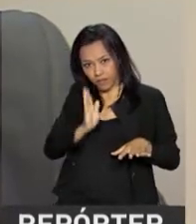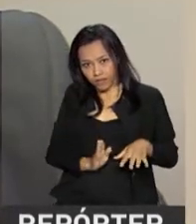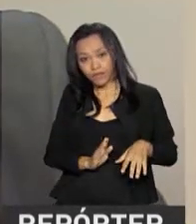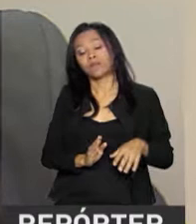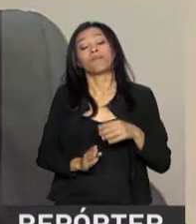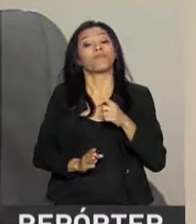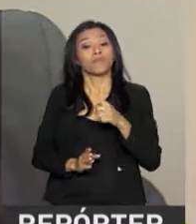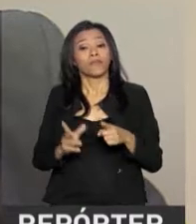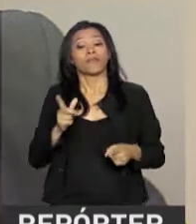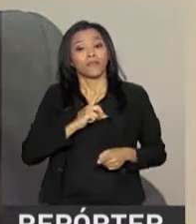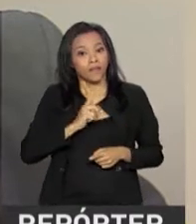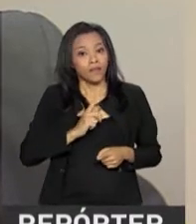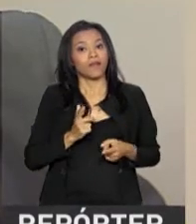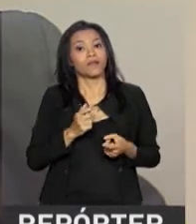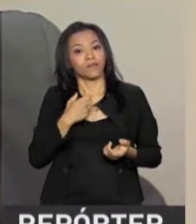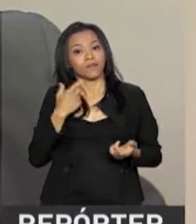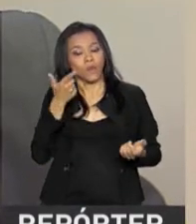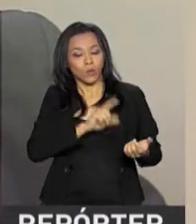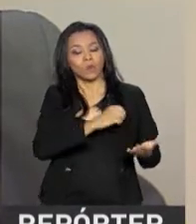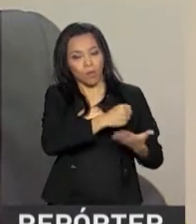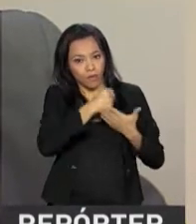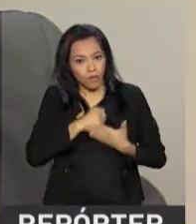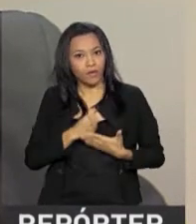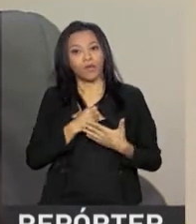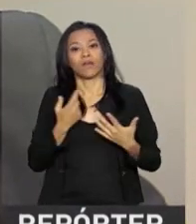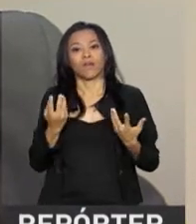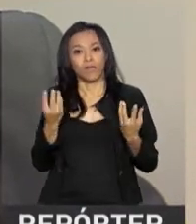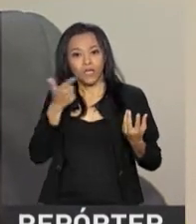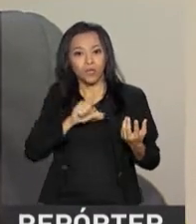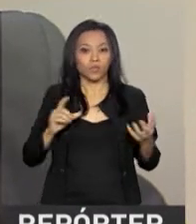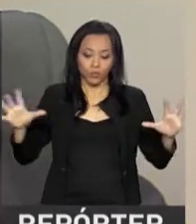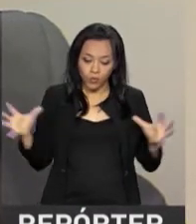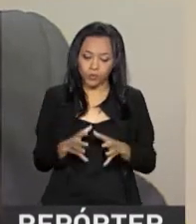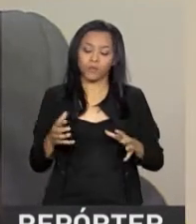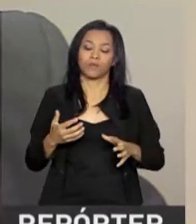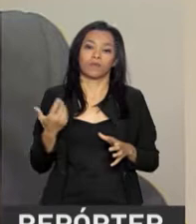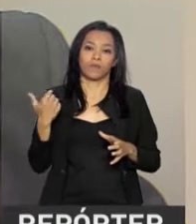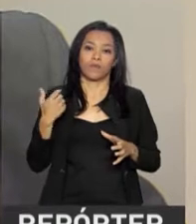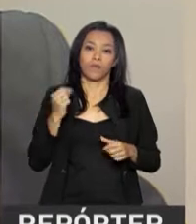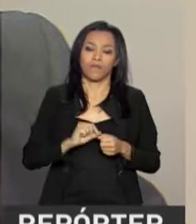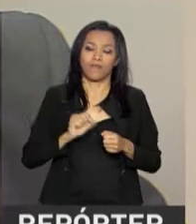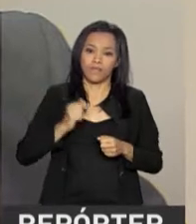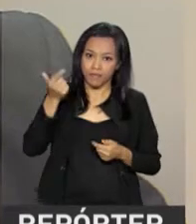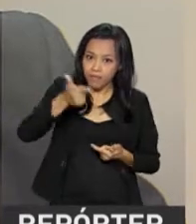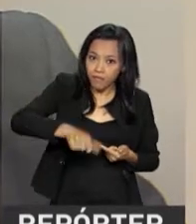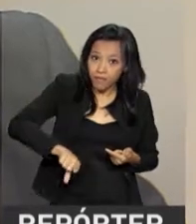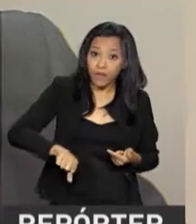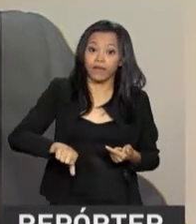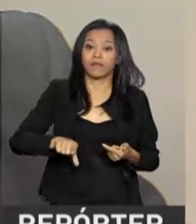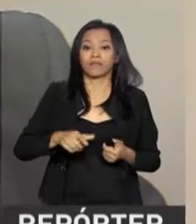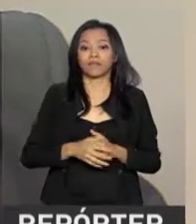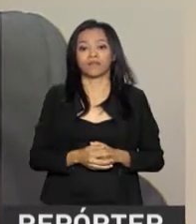para que esses esforços sejam é consolidade que nós juntos possamos fazer mais para é